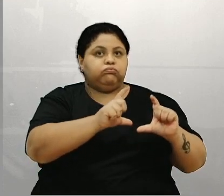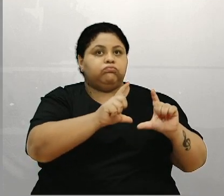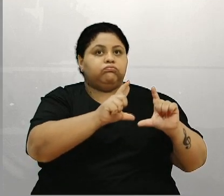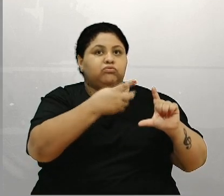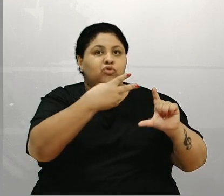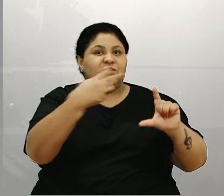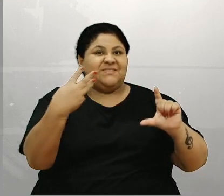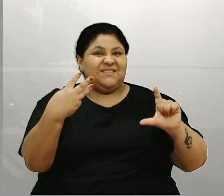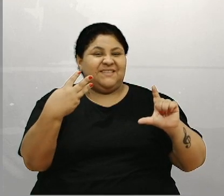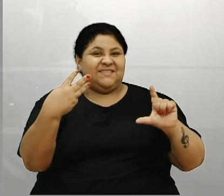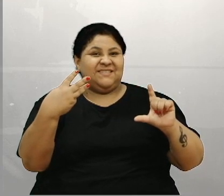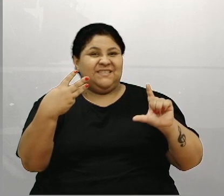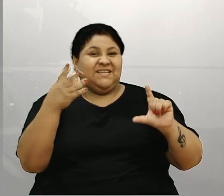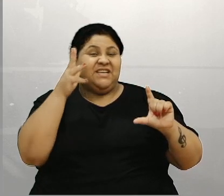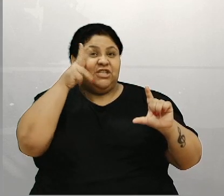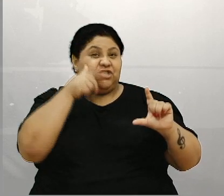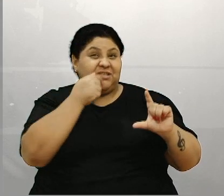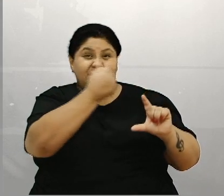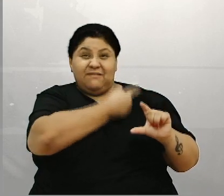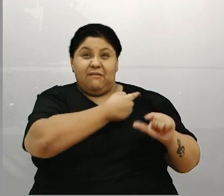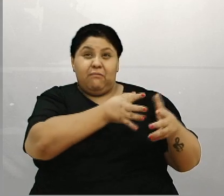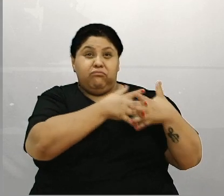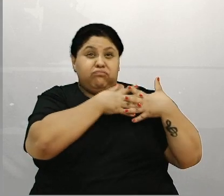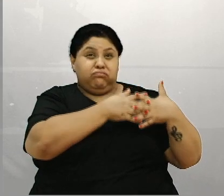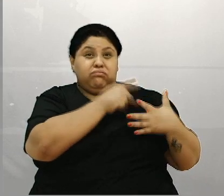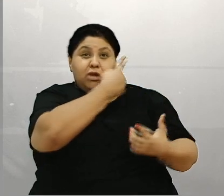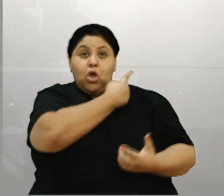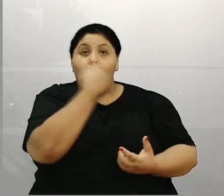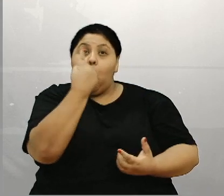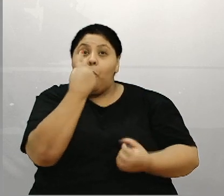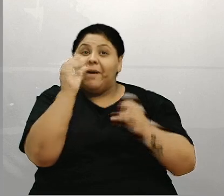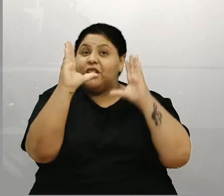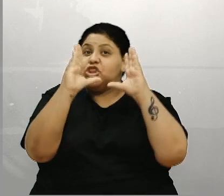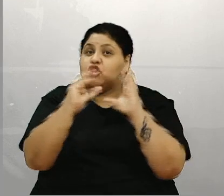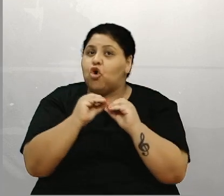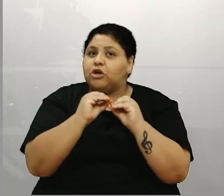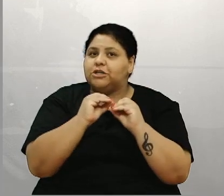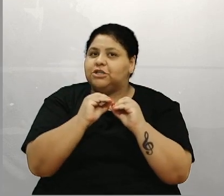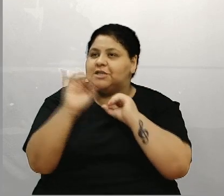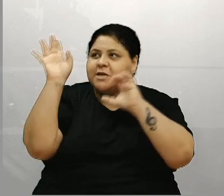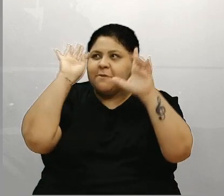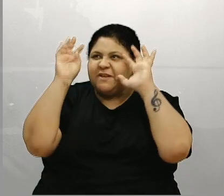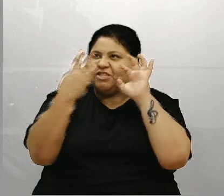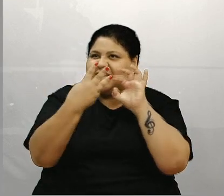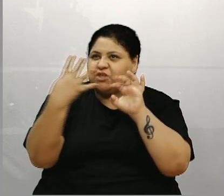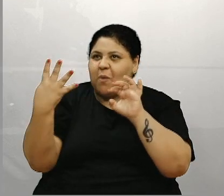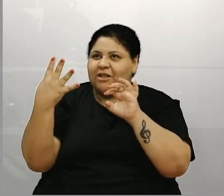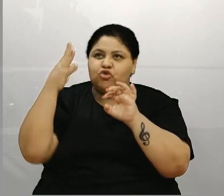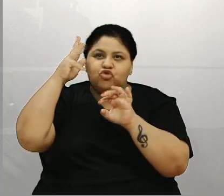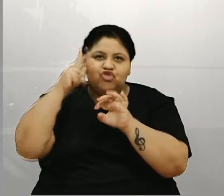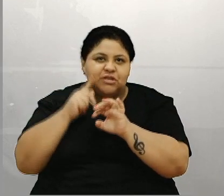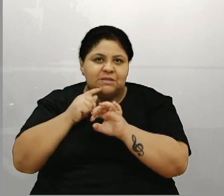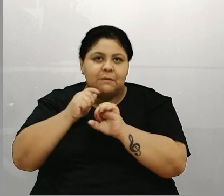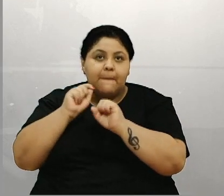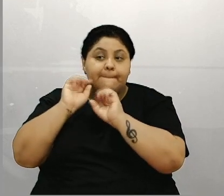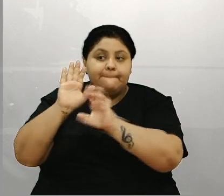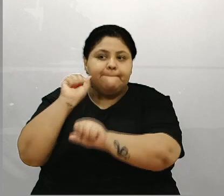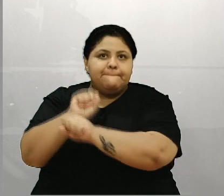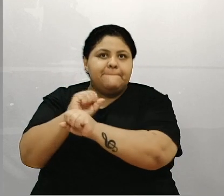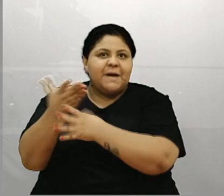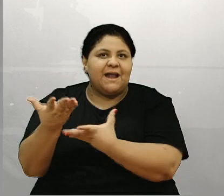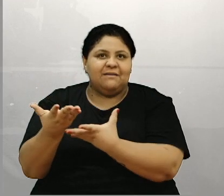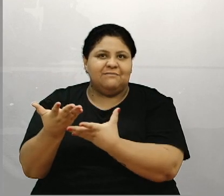com fotos, visitas, tudo mais. A licença ambiental, ali ó, o cardzinho, ó,